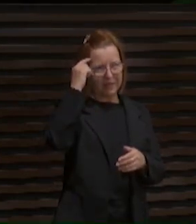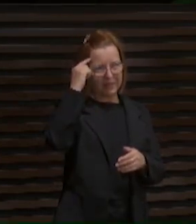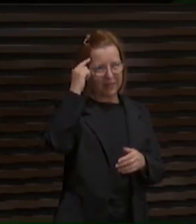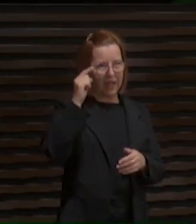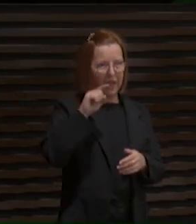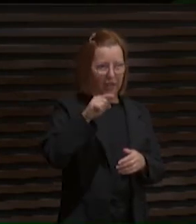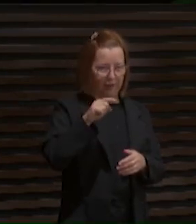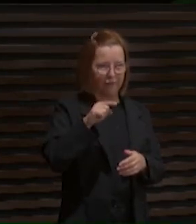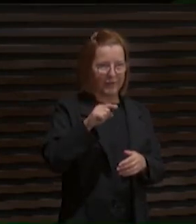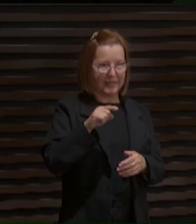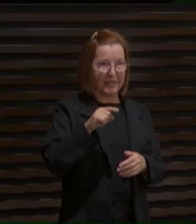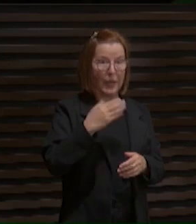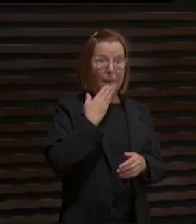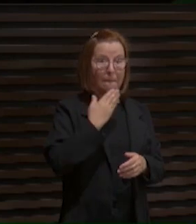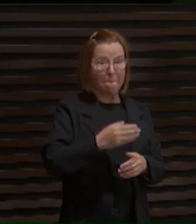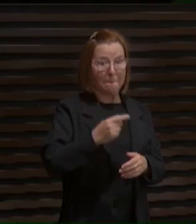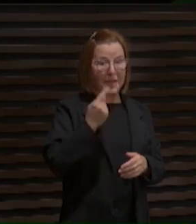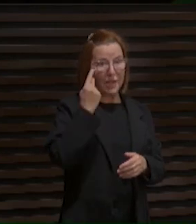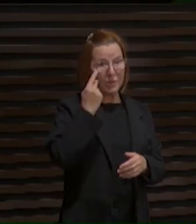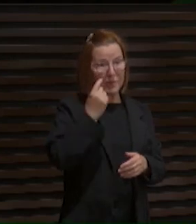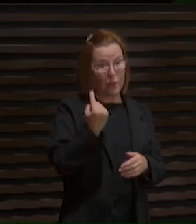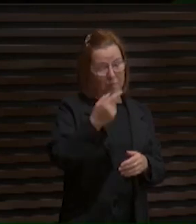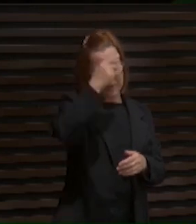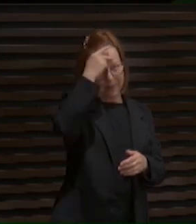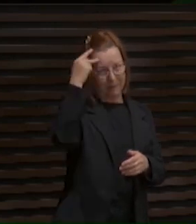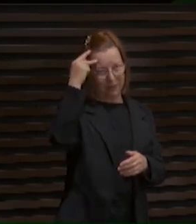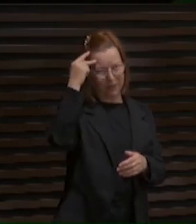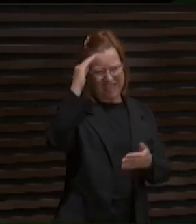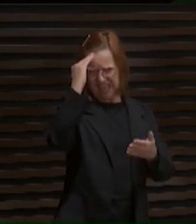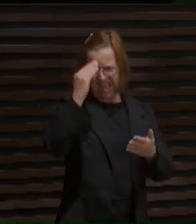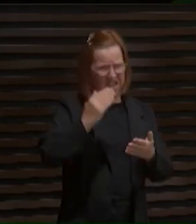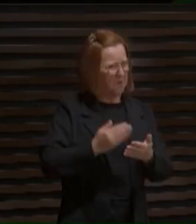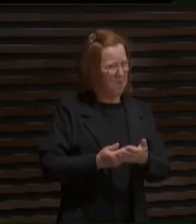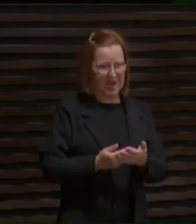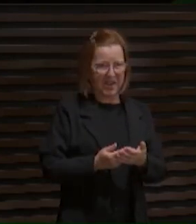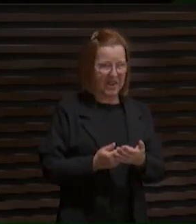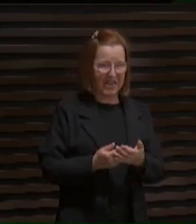bom? Porque senão Deus não vai se agradar de você, não. Deus já não se agrada de você.